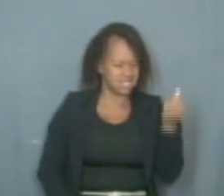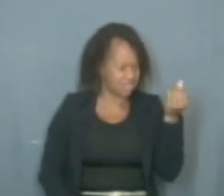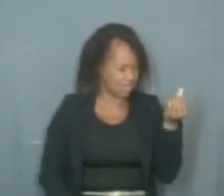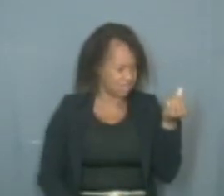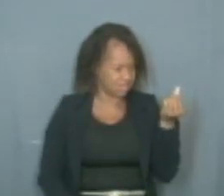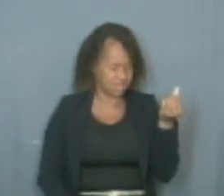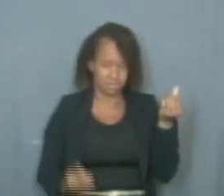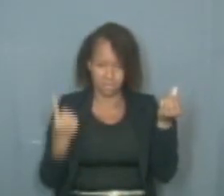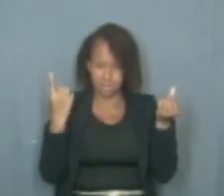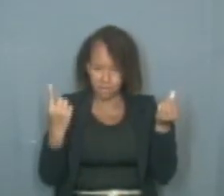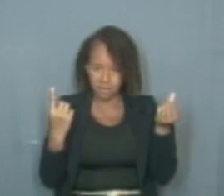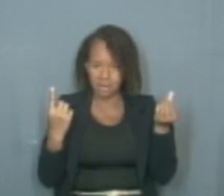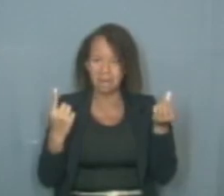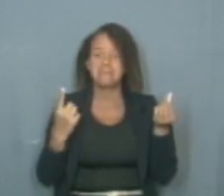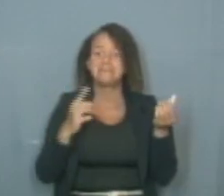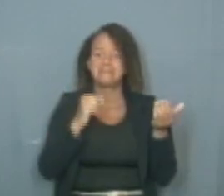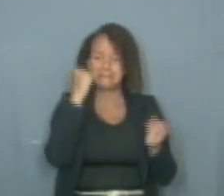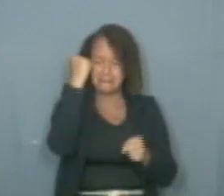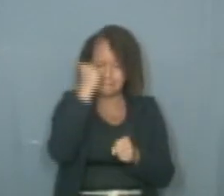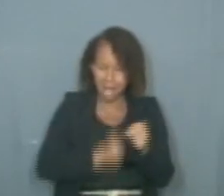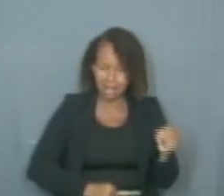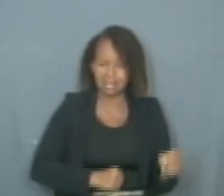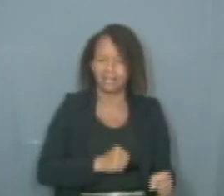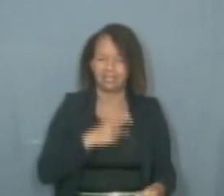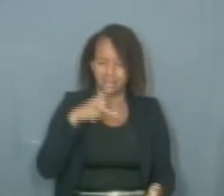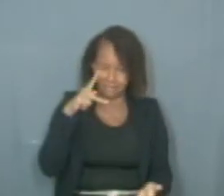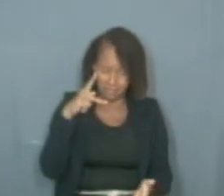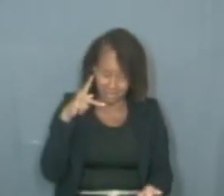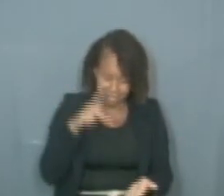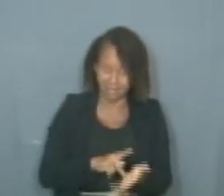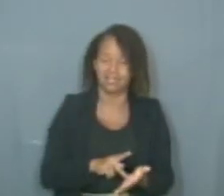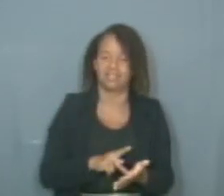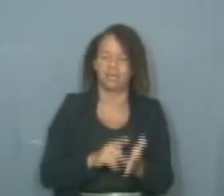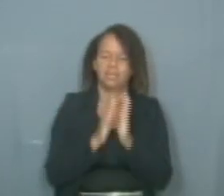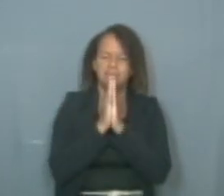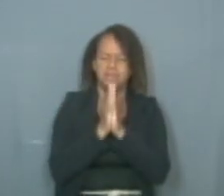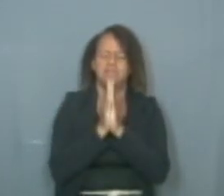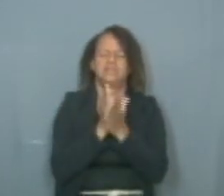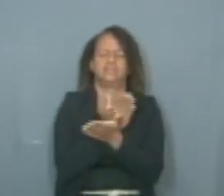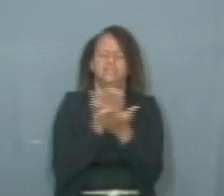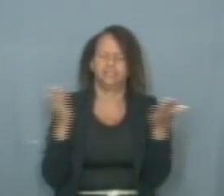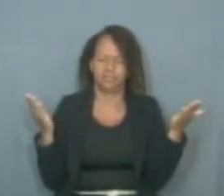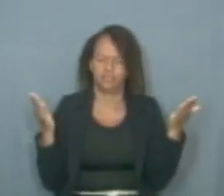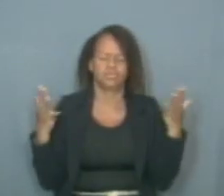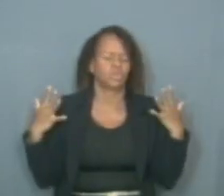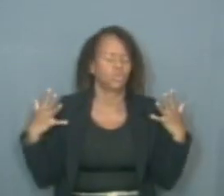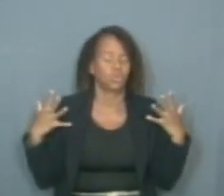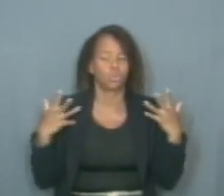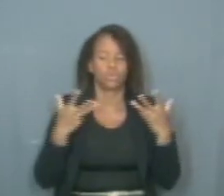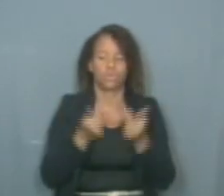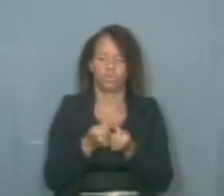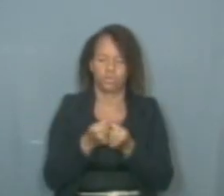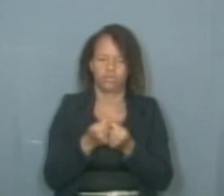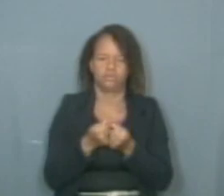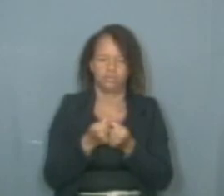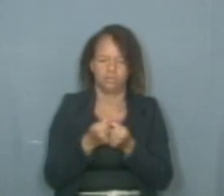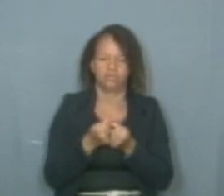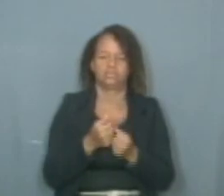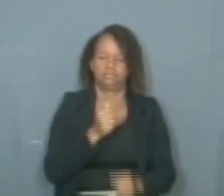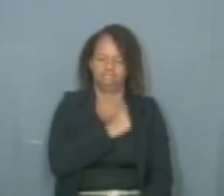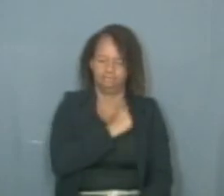6x1, mata, e mata de verdade. Então, eu peço aqui a todas e todos os